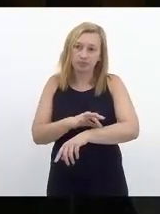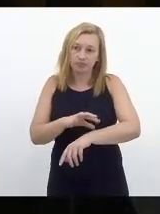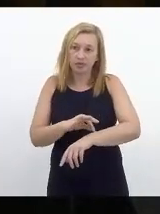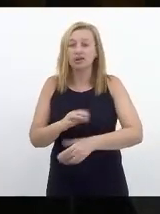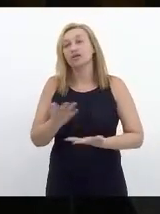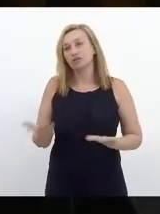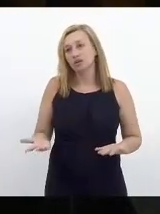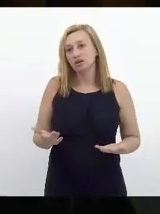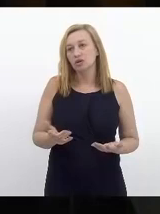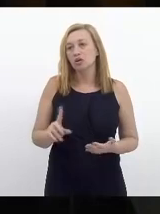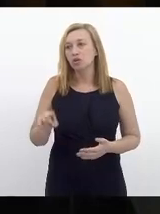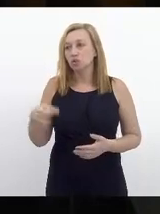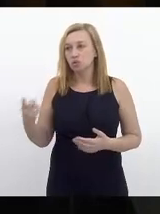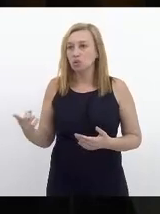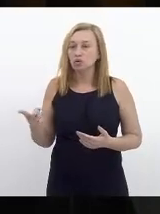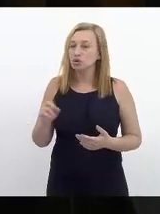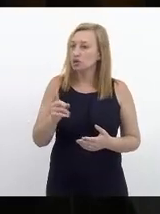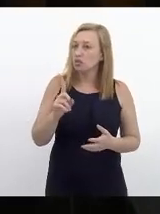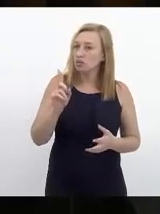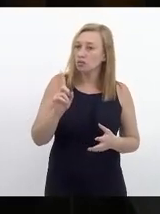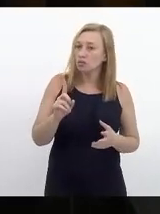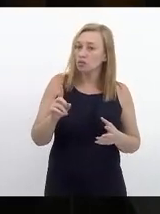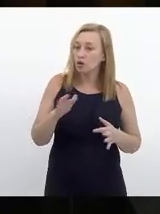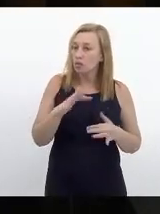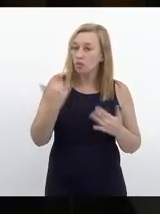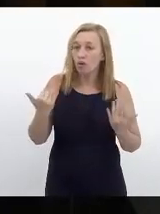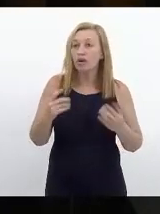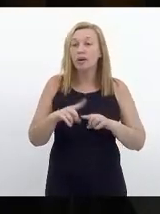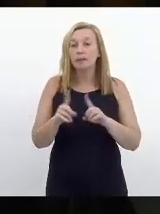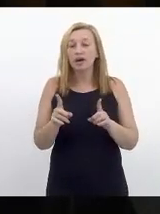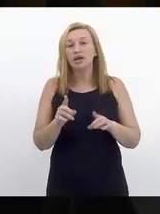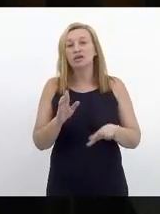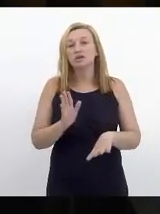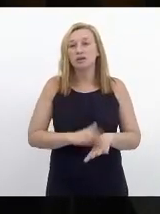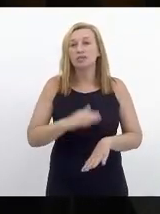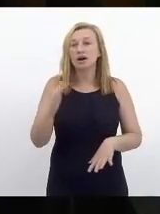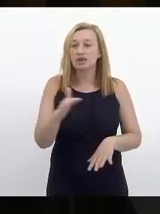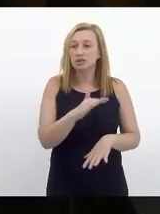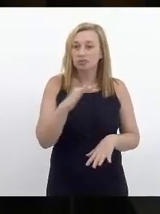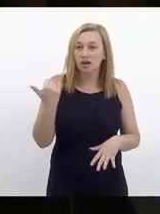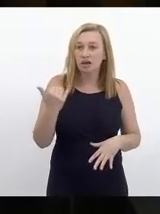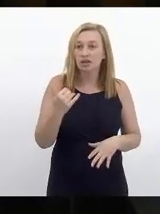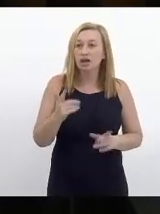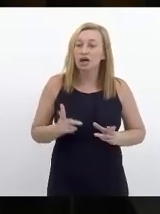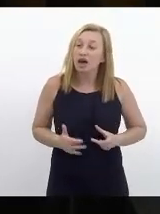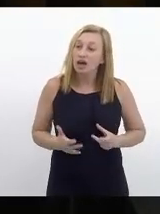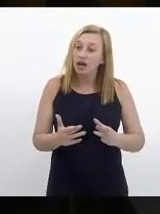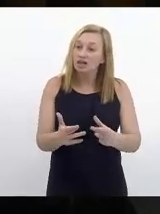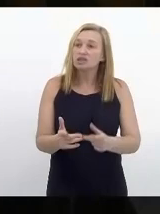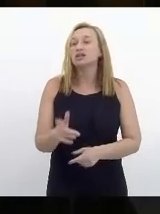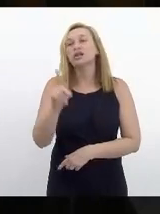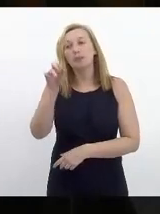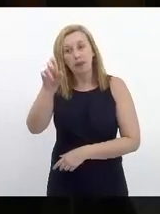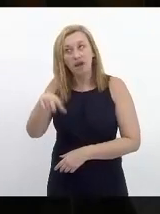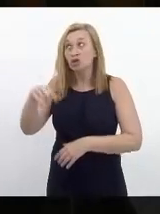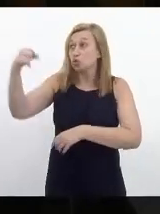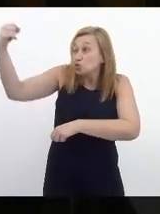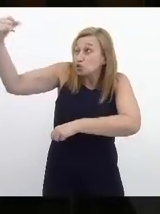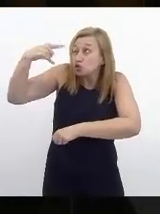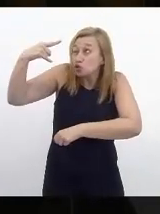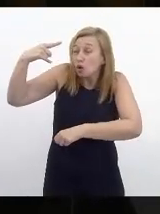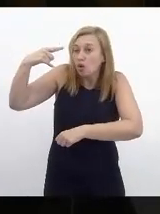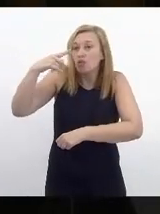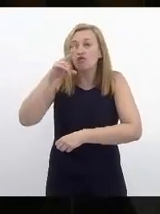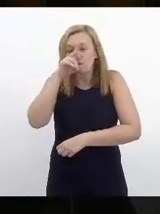matam. Os outros que não são melanomas não matam. Mas o que mais se difunde é o câncer de pele. Por causa do sol escaldante que